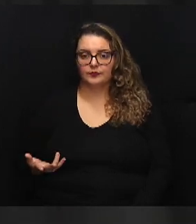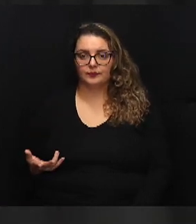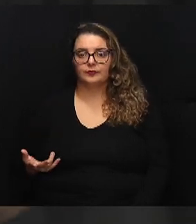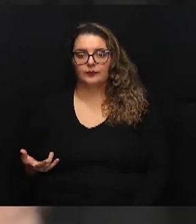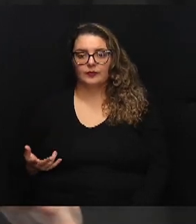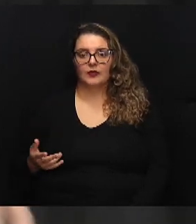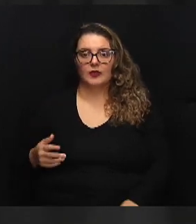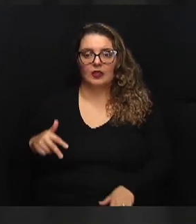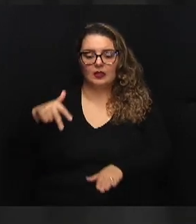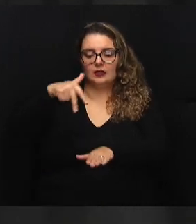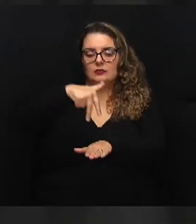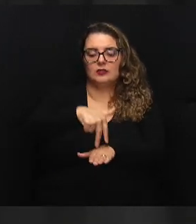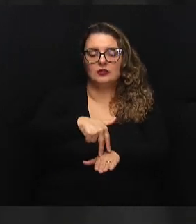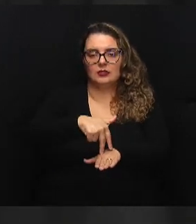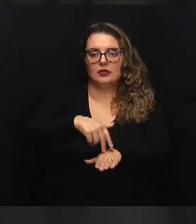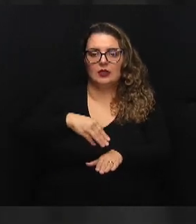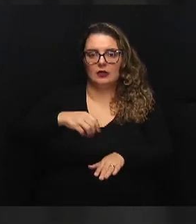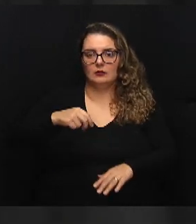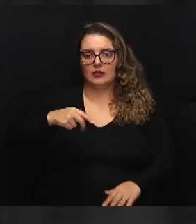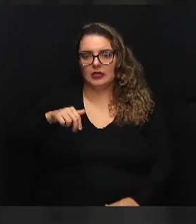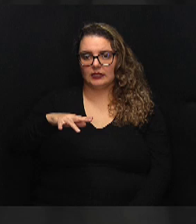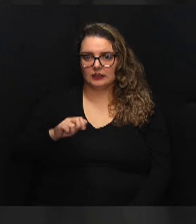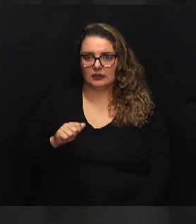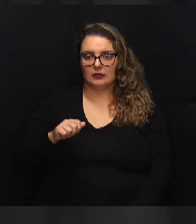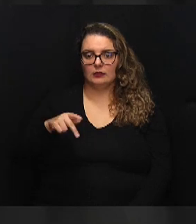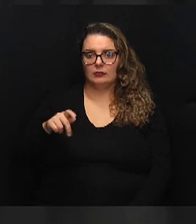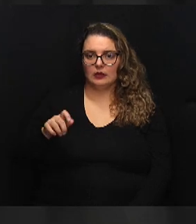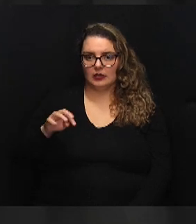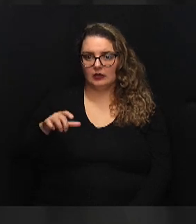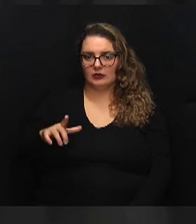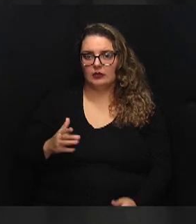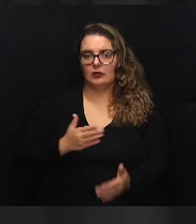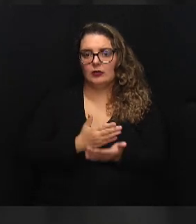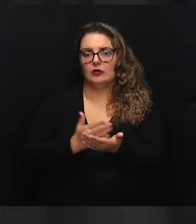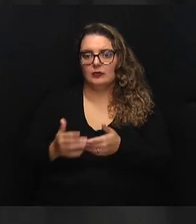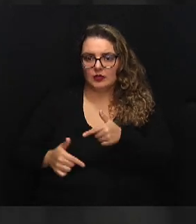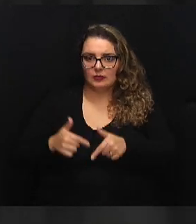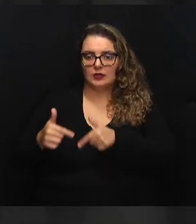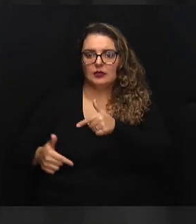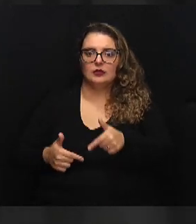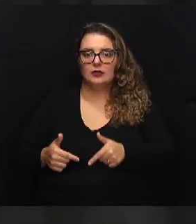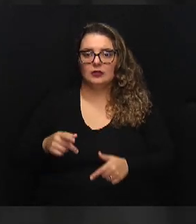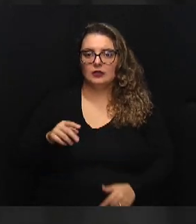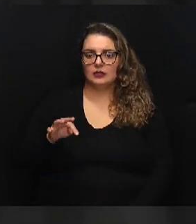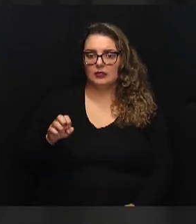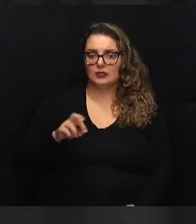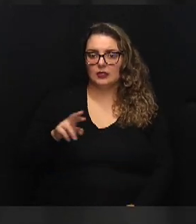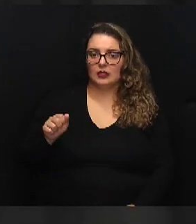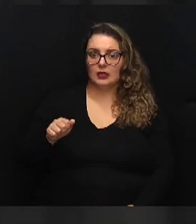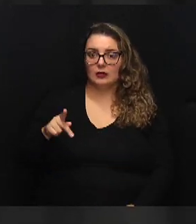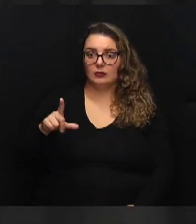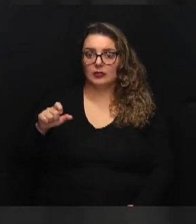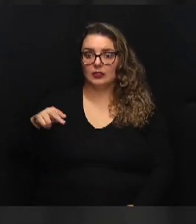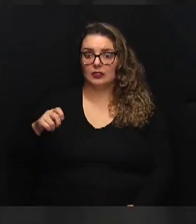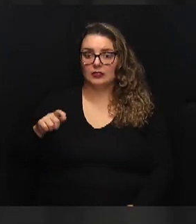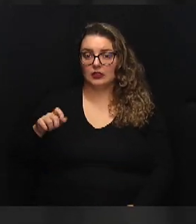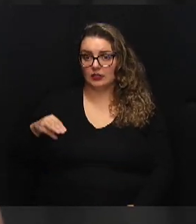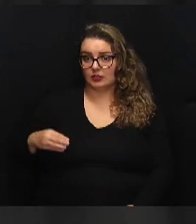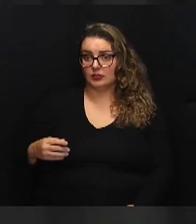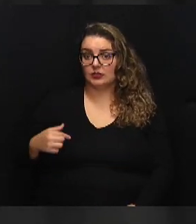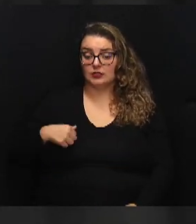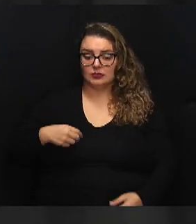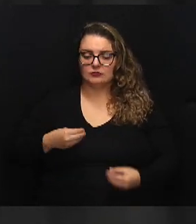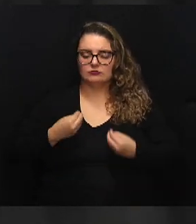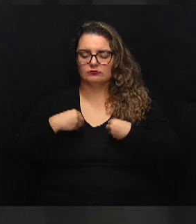Patrol, que ia fazer ali todo o início dos trabalhos de terraplanagem. Então isso me deixa muito feliz.